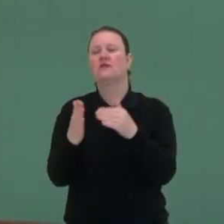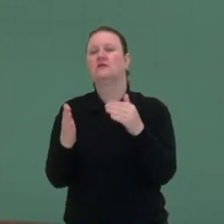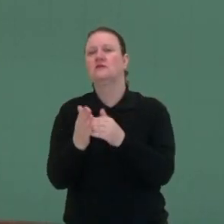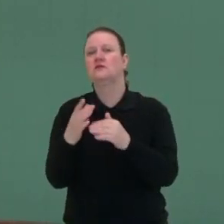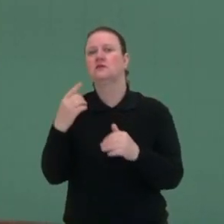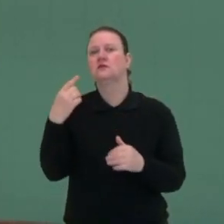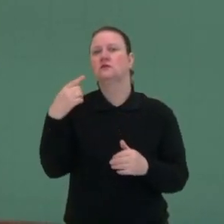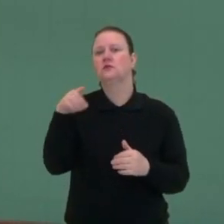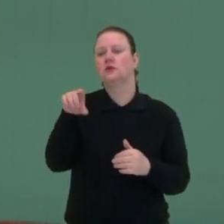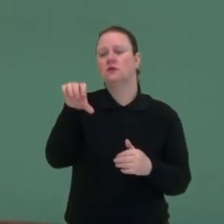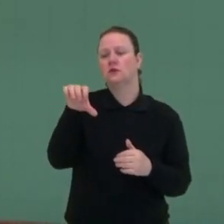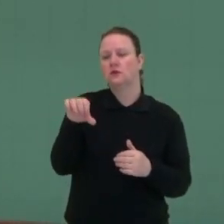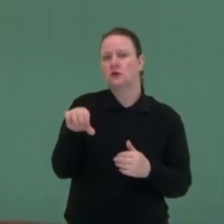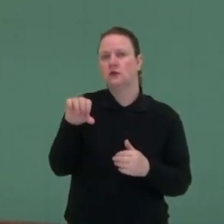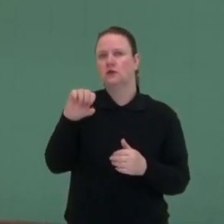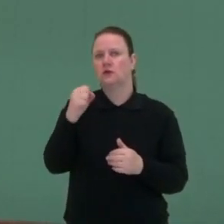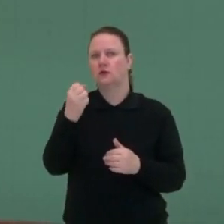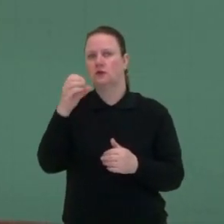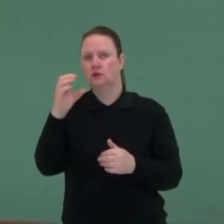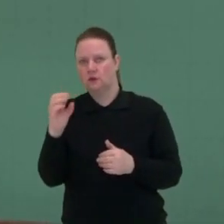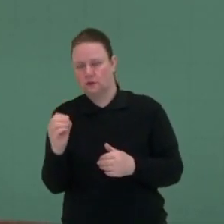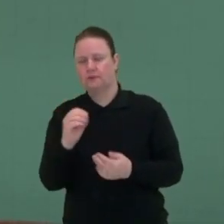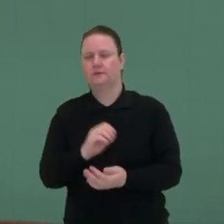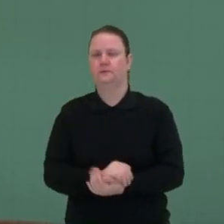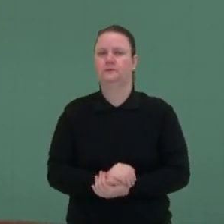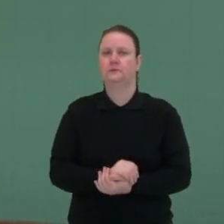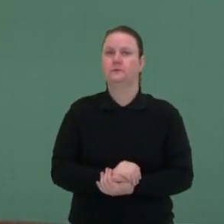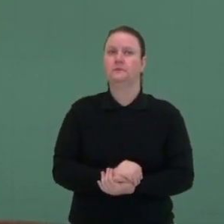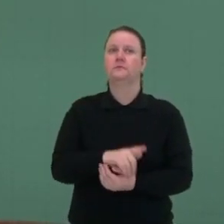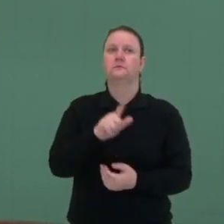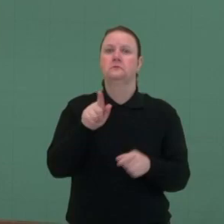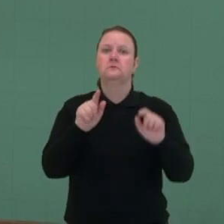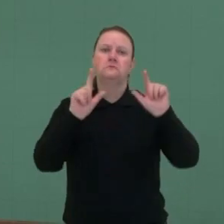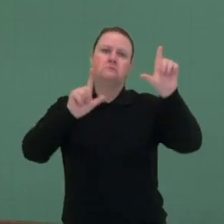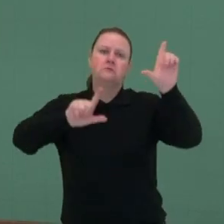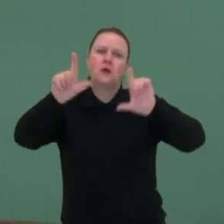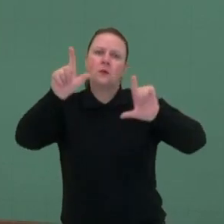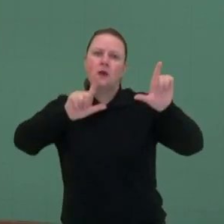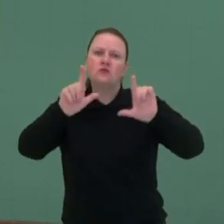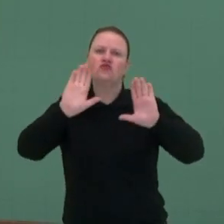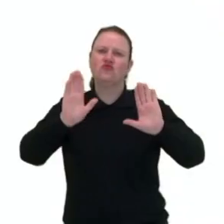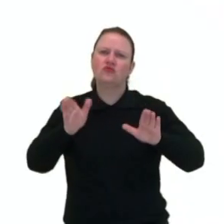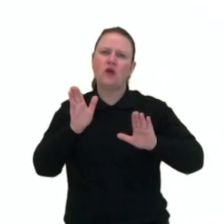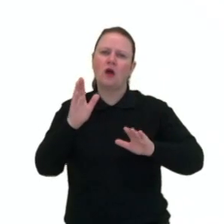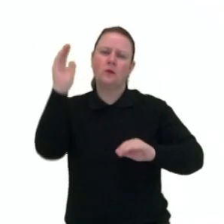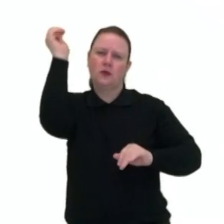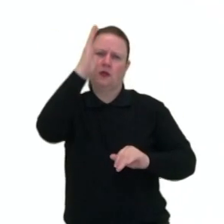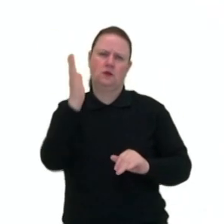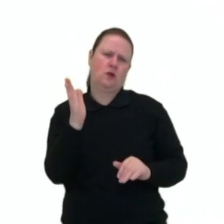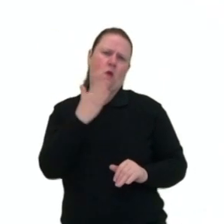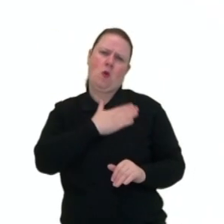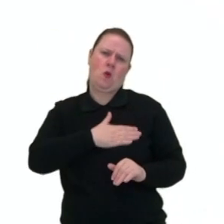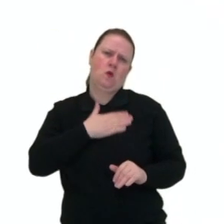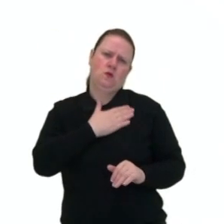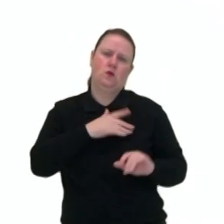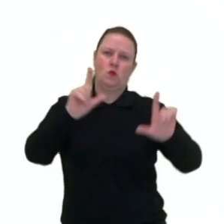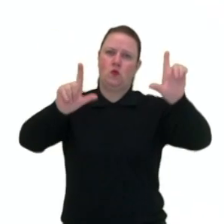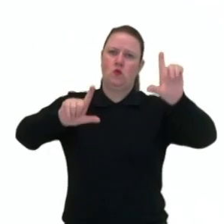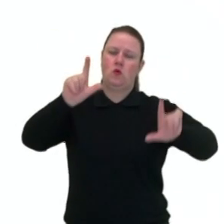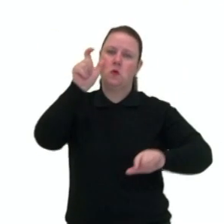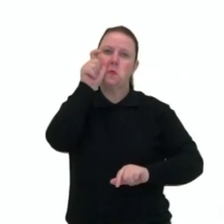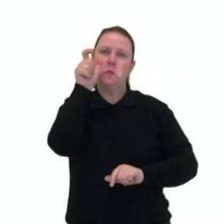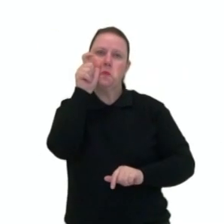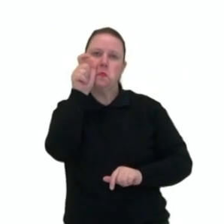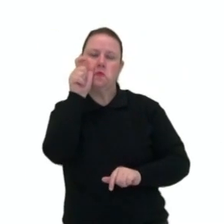substituiu o rádio como principal meio de comunicação de massa. Era o meio de lazer já dos brasileiros. E em março de